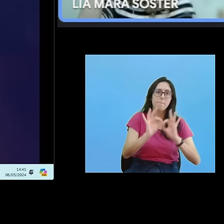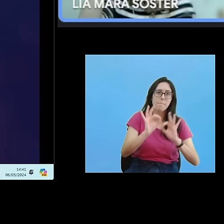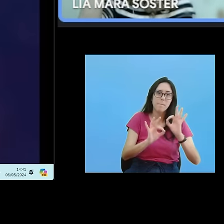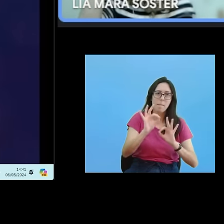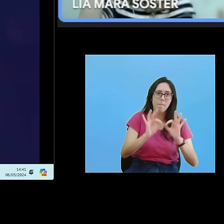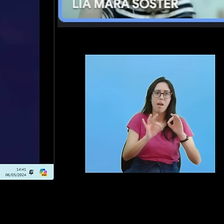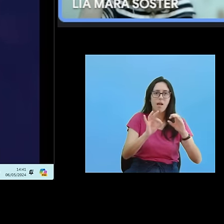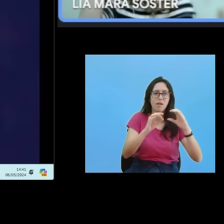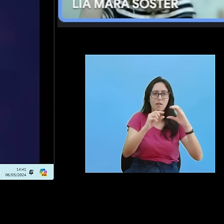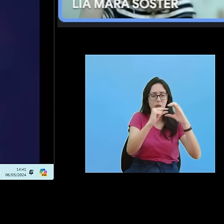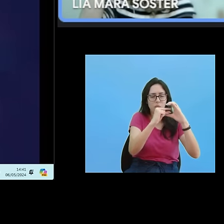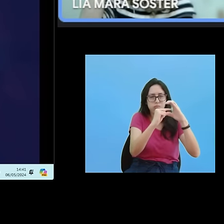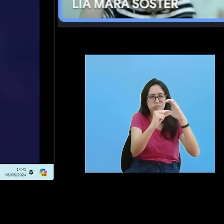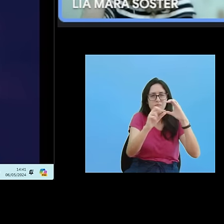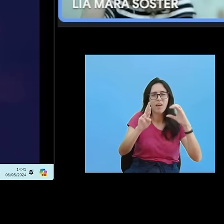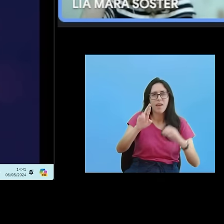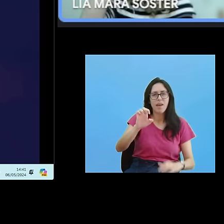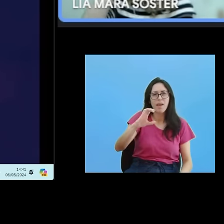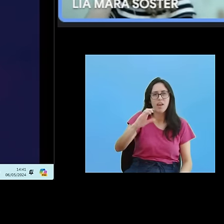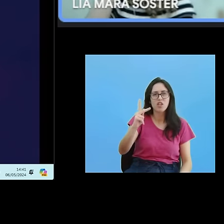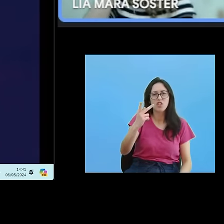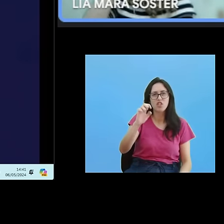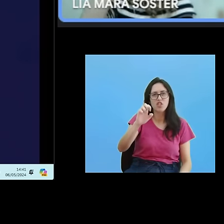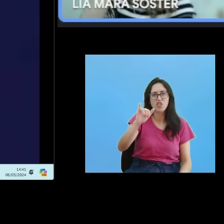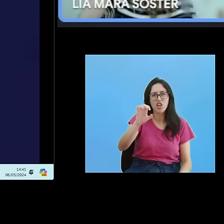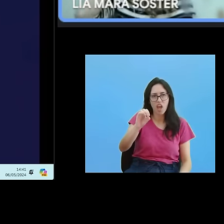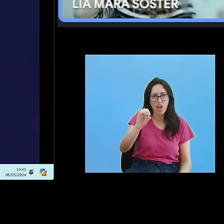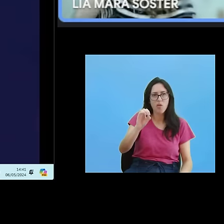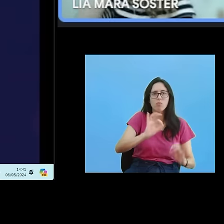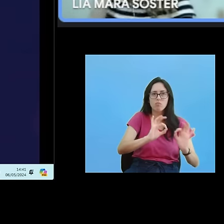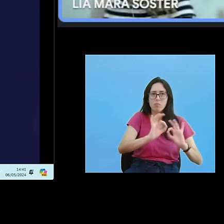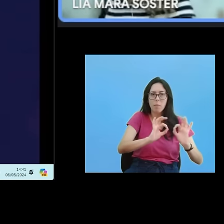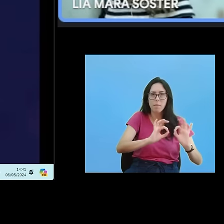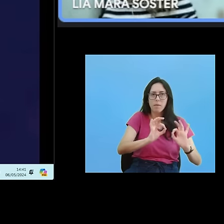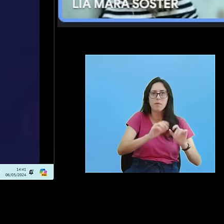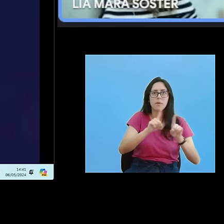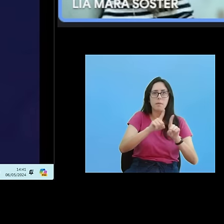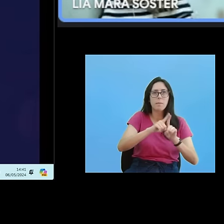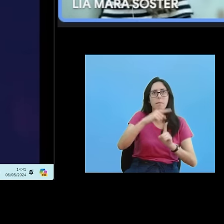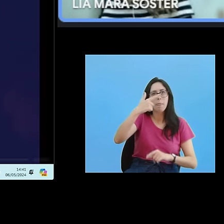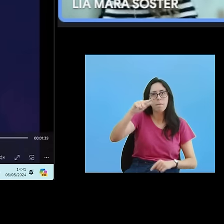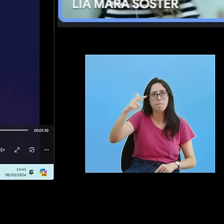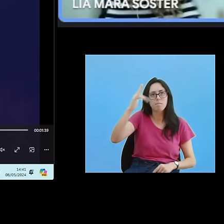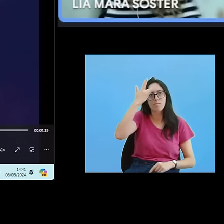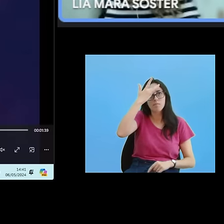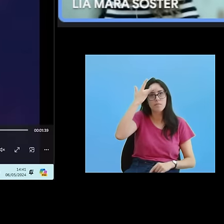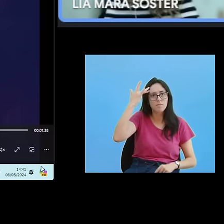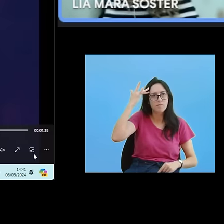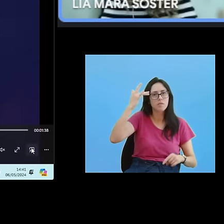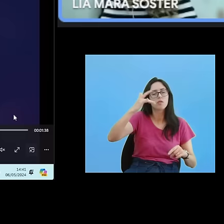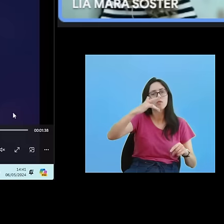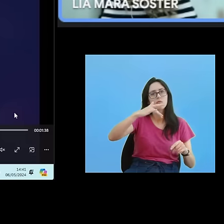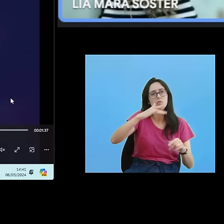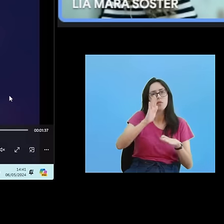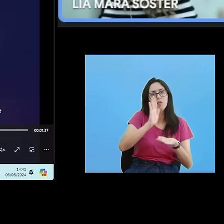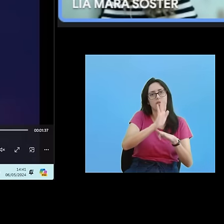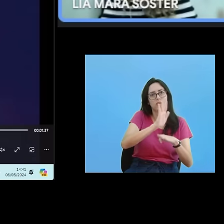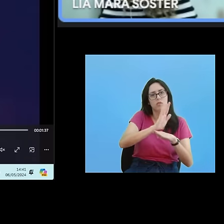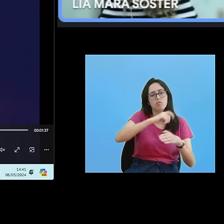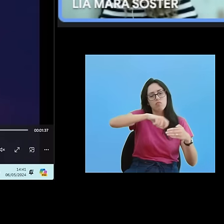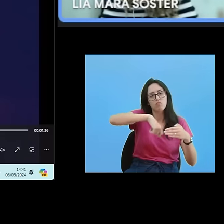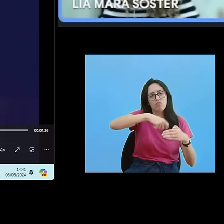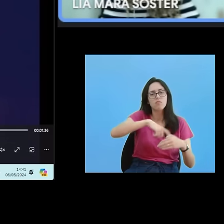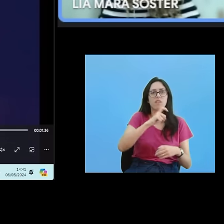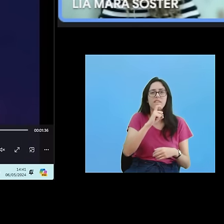recheios. Aqui também temos outras pessoas, né, a Cris preparando o recheio, a Lediane também auxiliando a